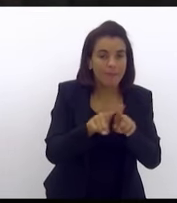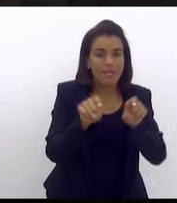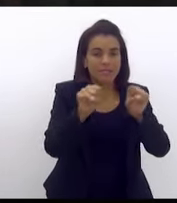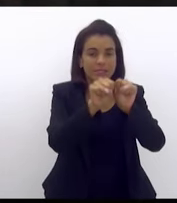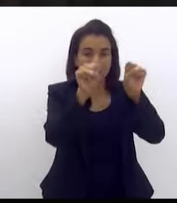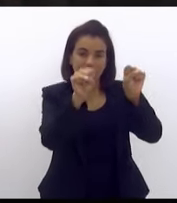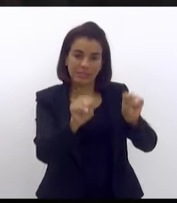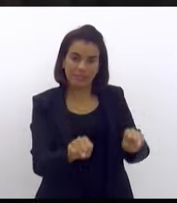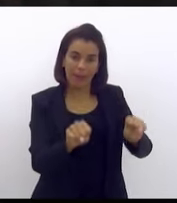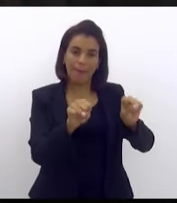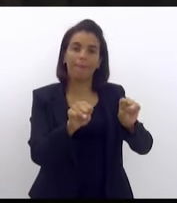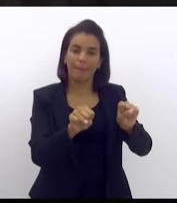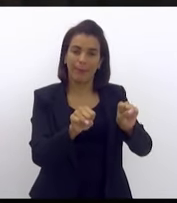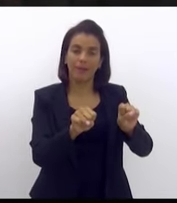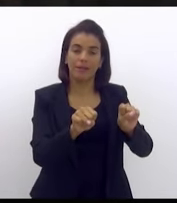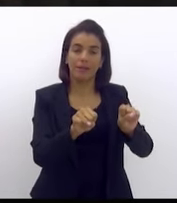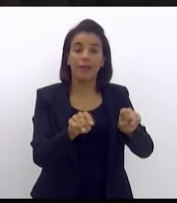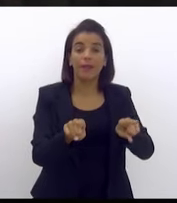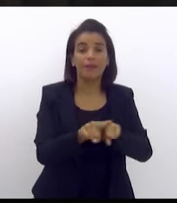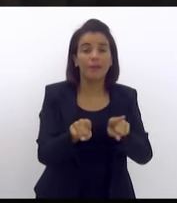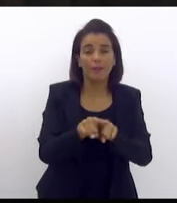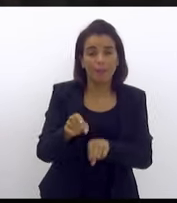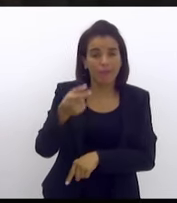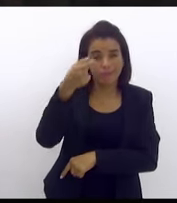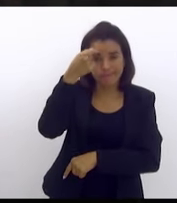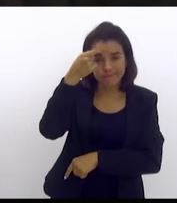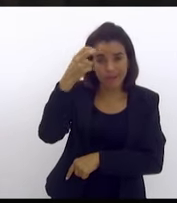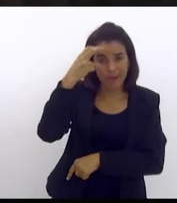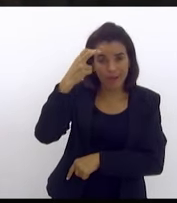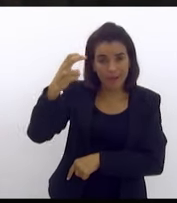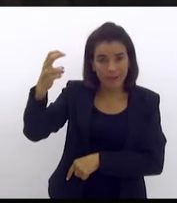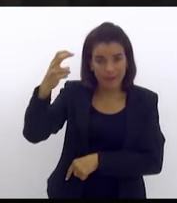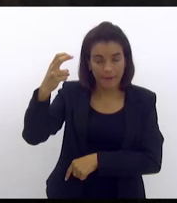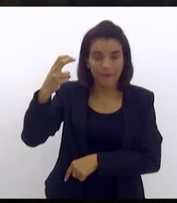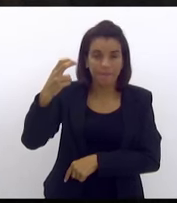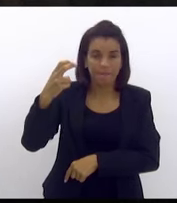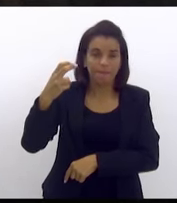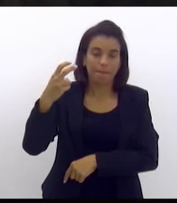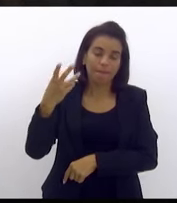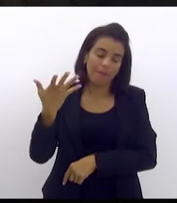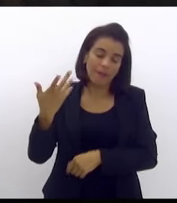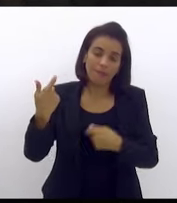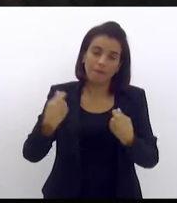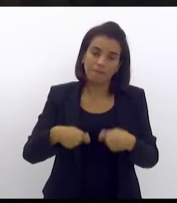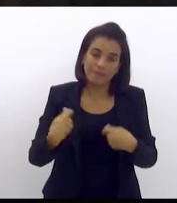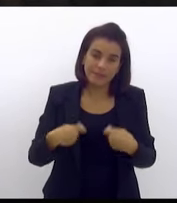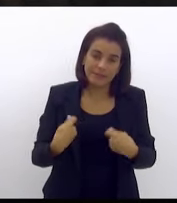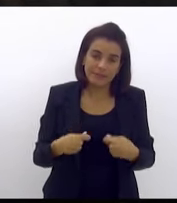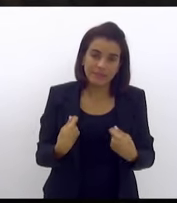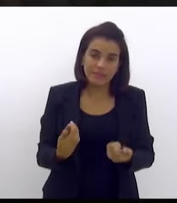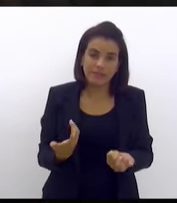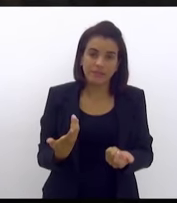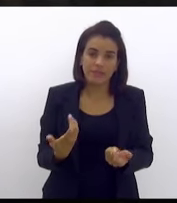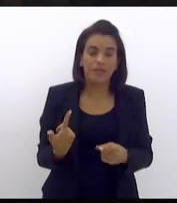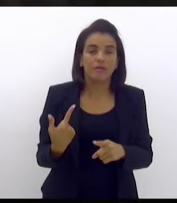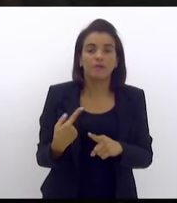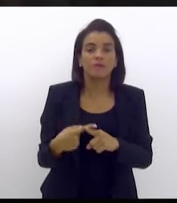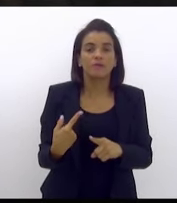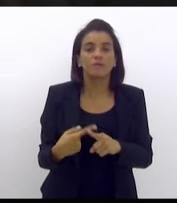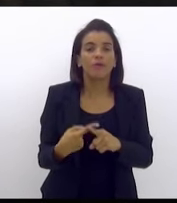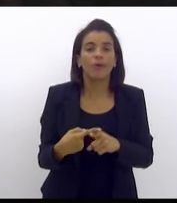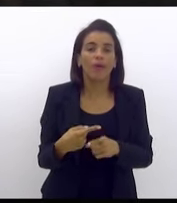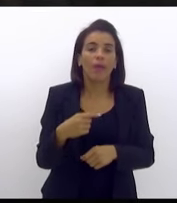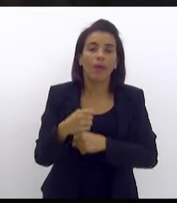sistematização e inteligência. Né? Então, é isso que se precisa, porque, senão,